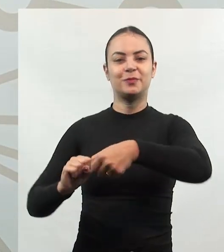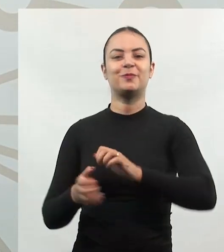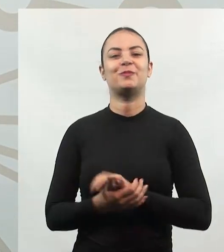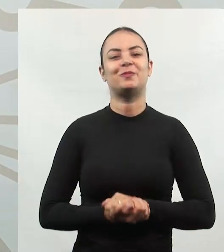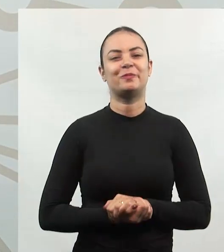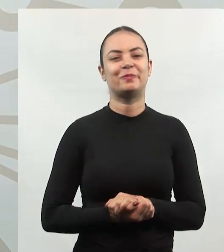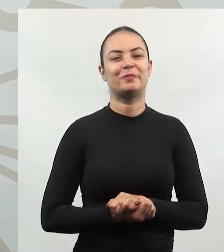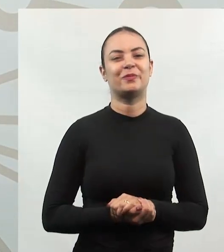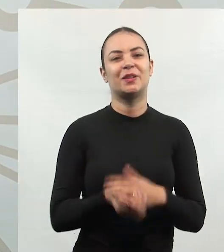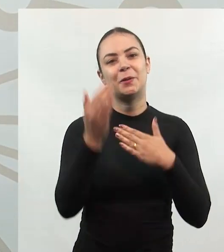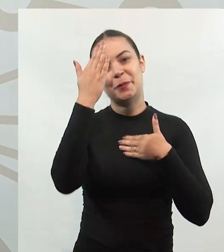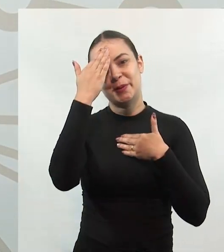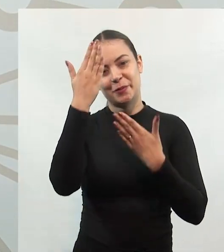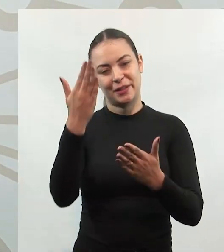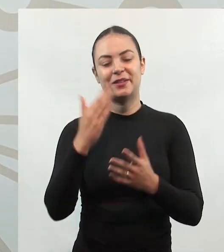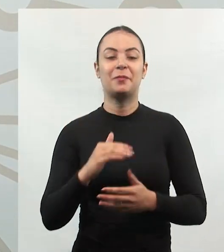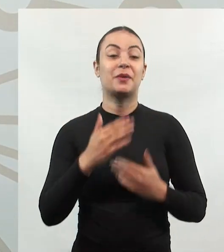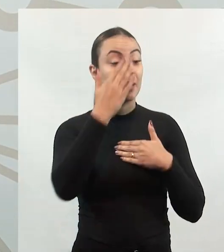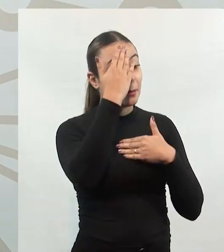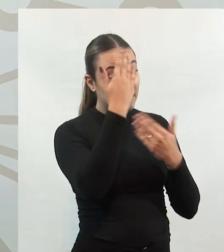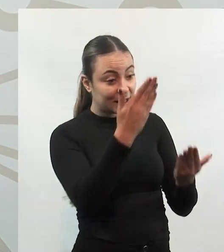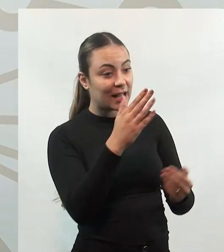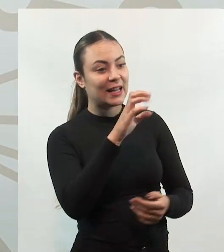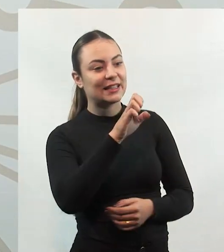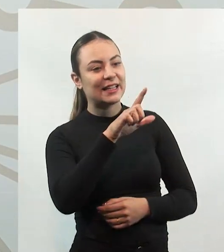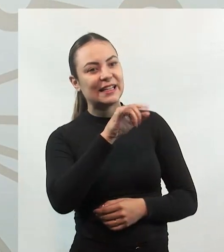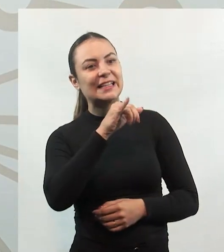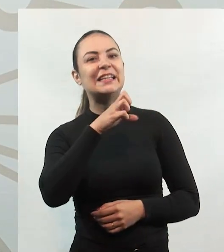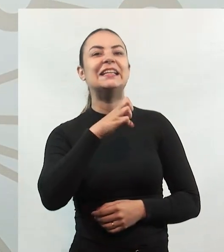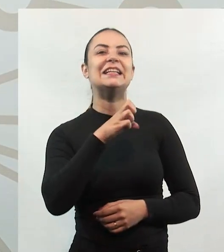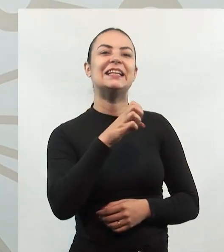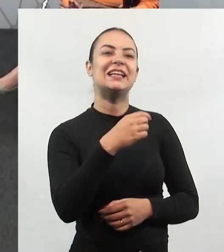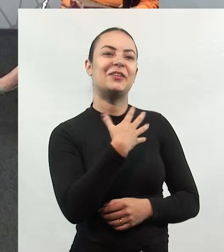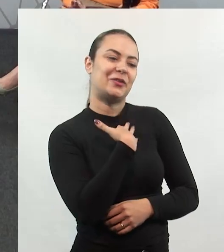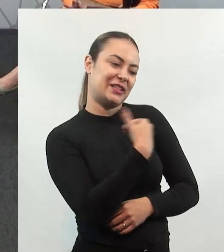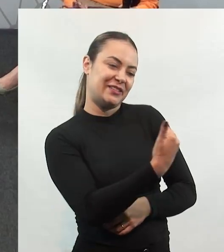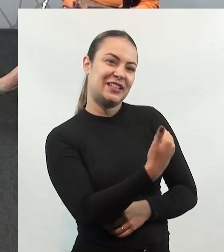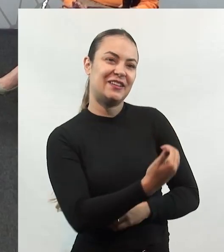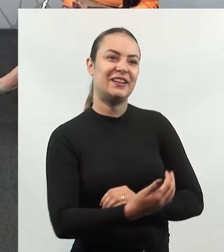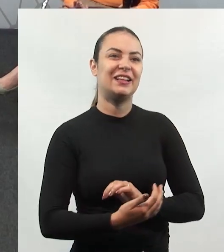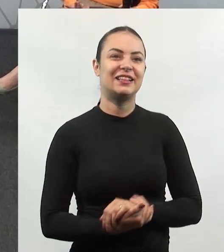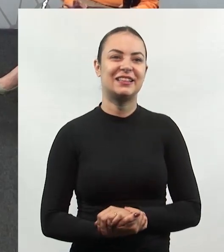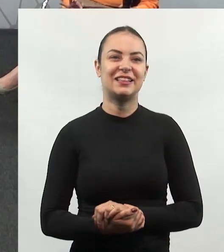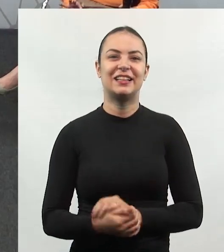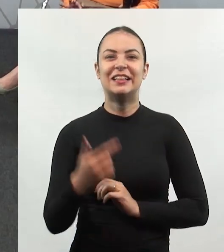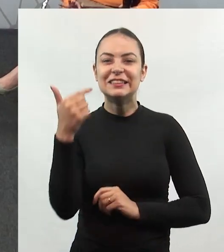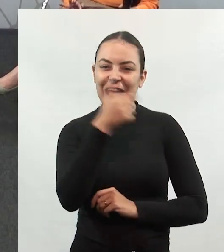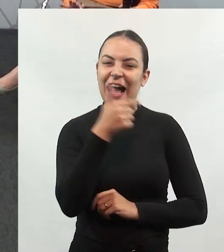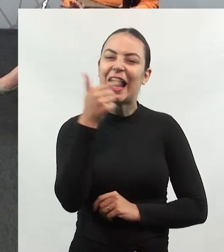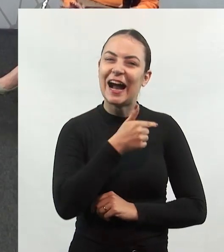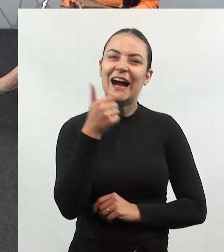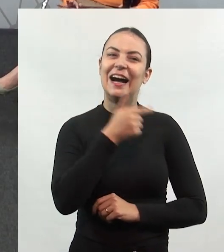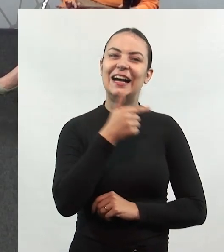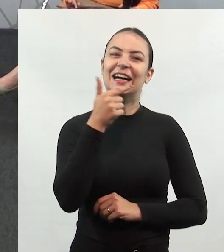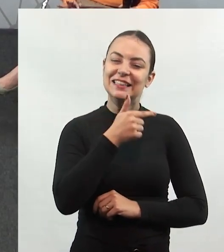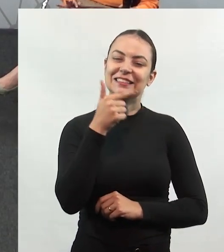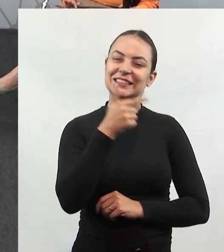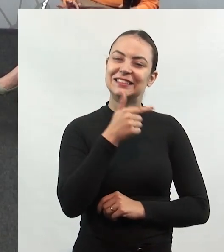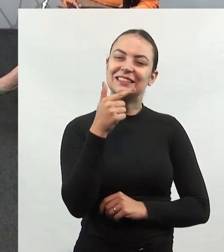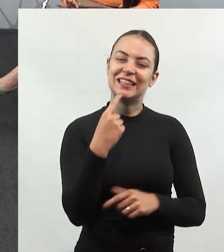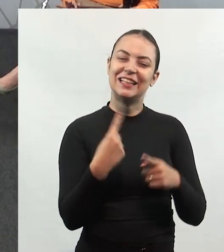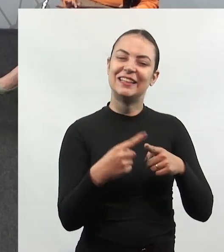na nossa formação. E muito obrigada, Eline, por lembrar de mim. Ela tá morrendo de rir aqui,